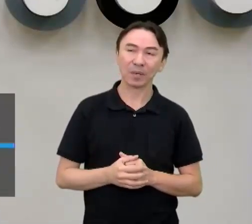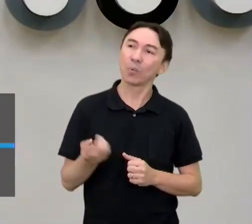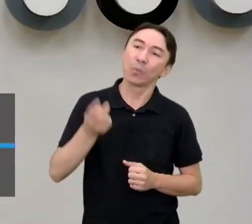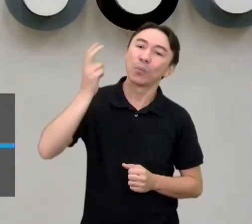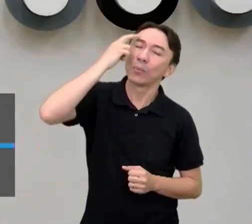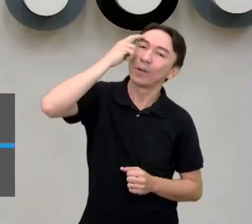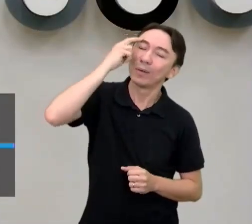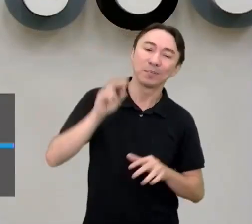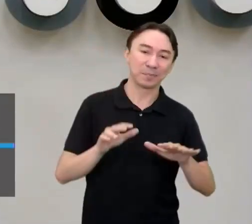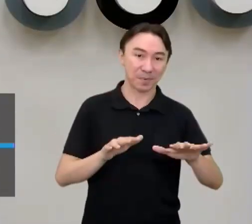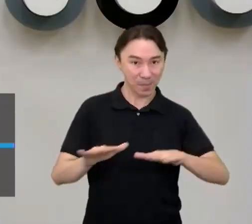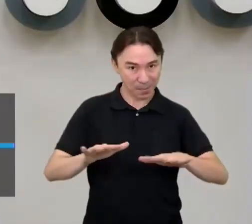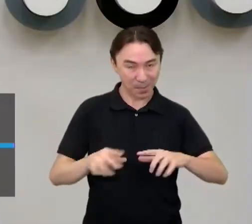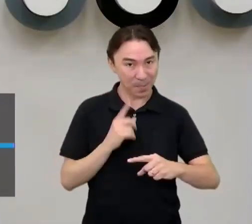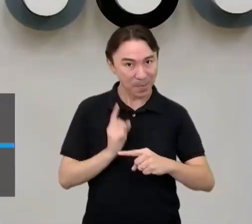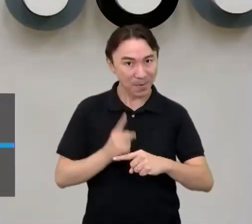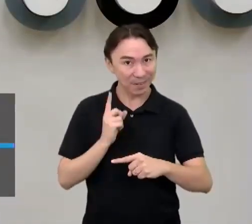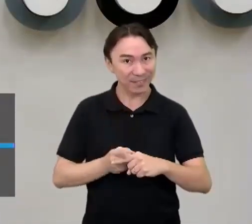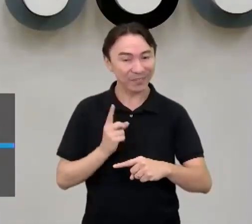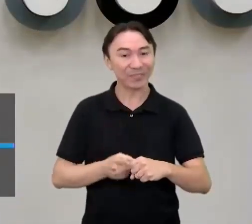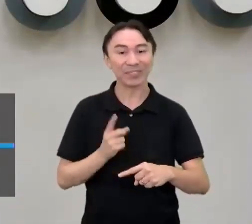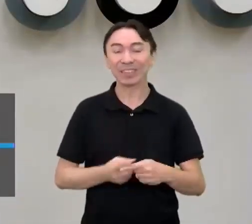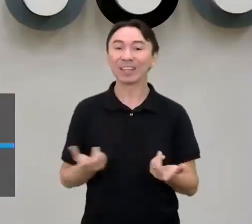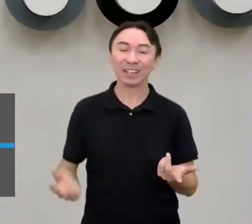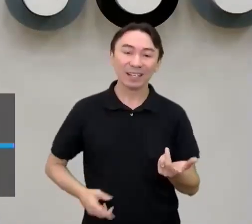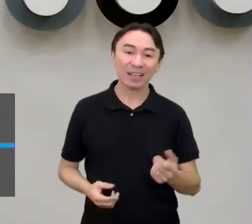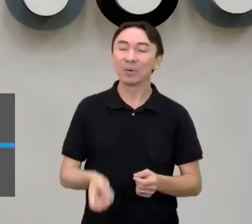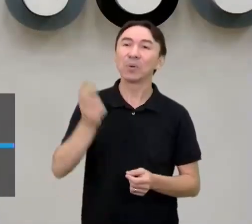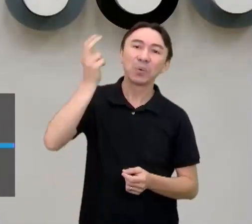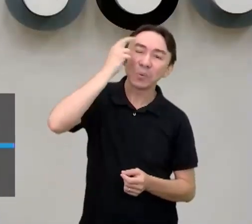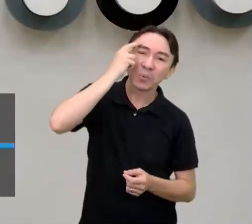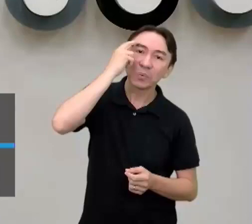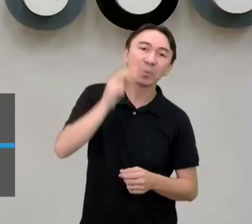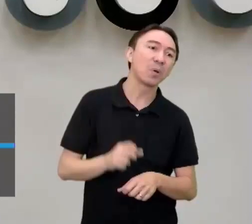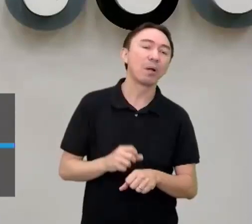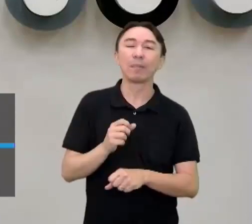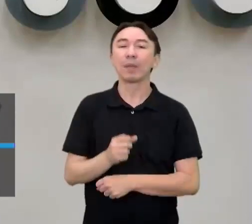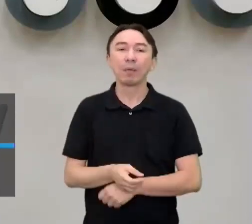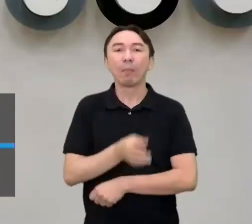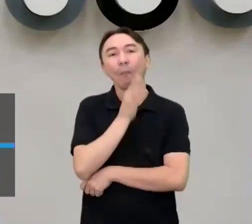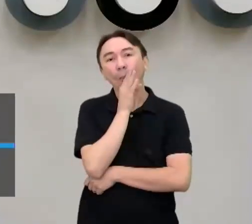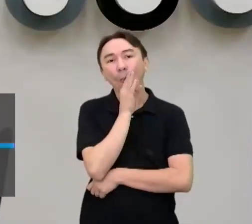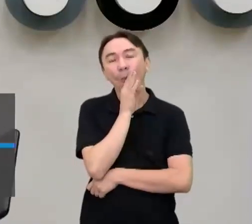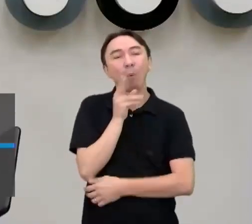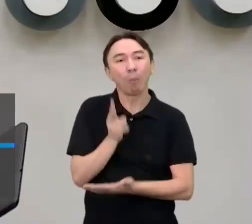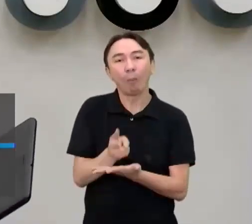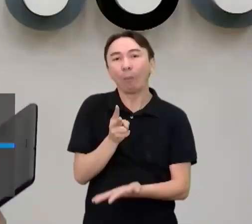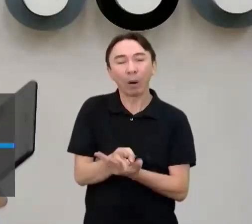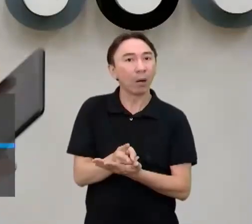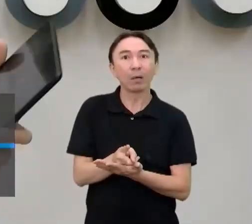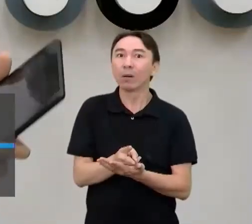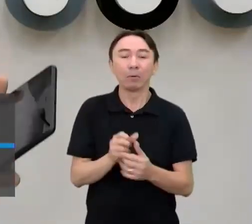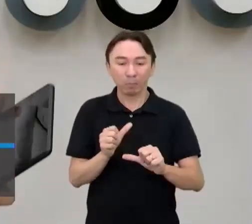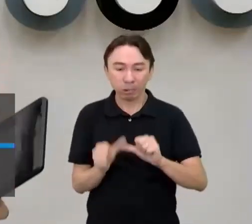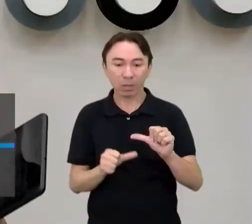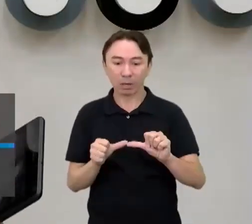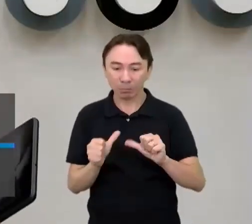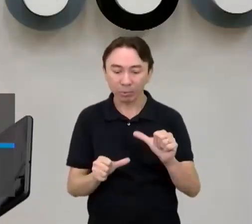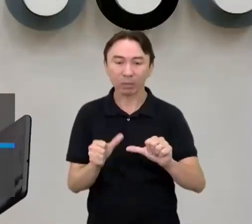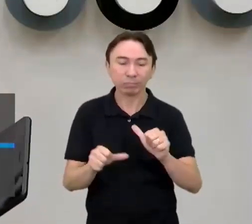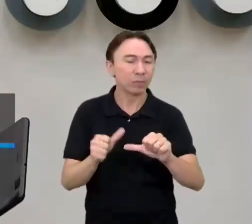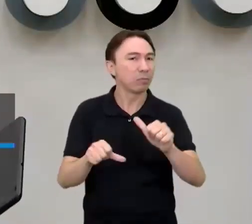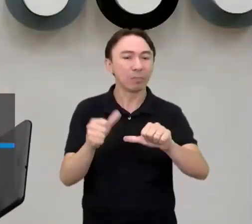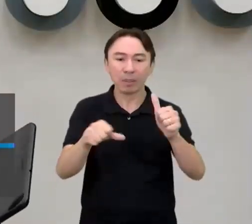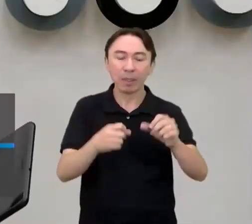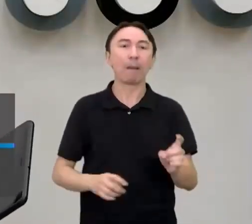porque a cultura está sempre em constante transformação. Ela nunca está finalizada, por exemplo. Ela